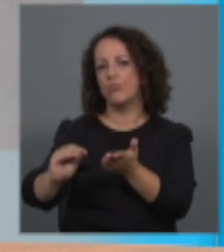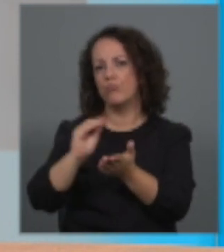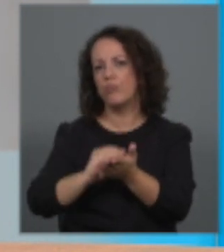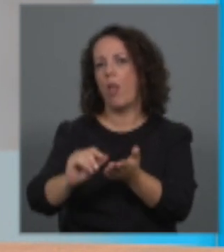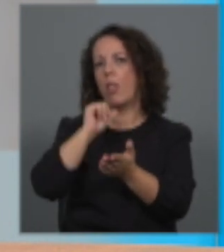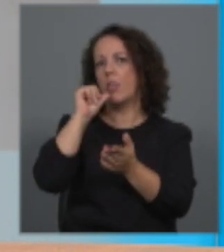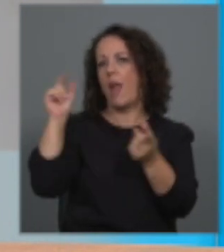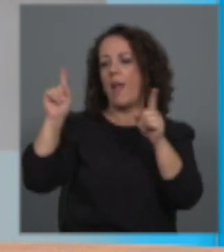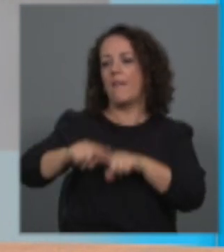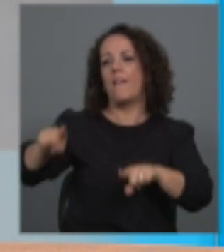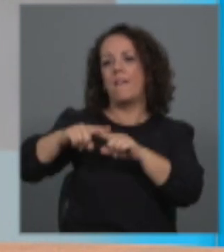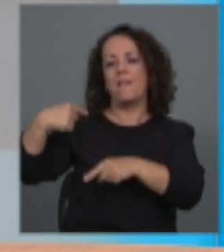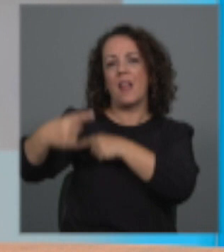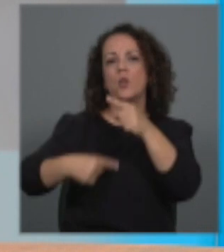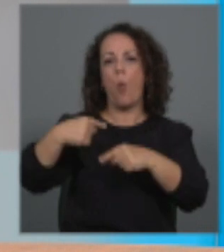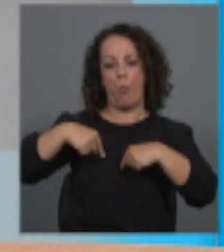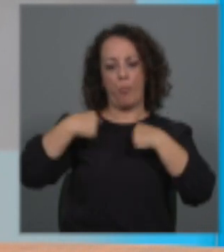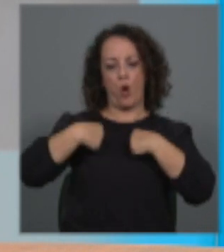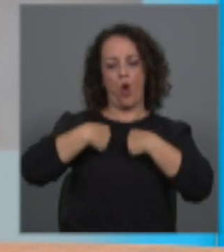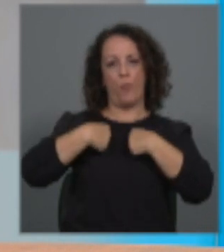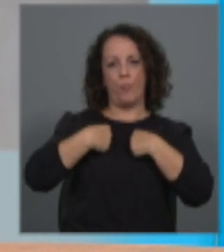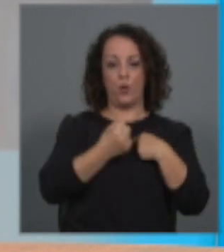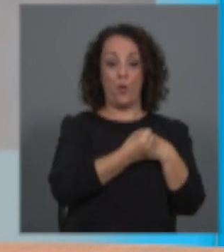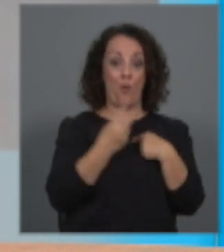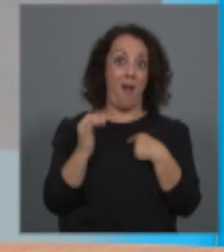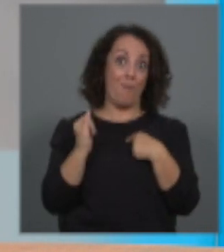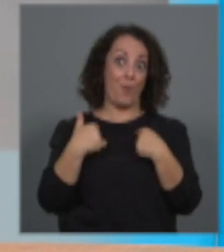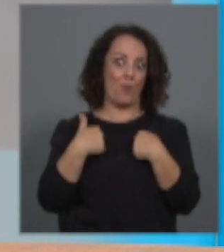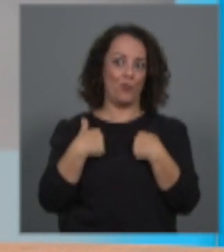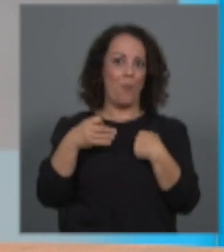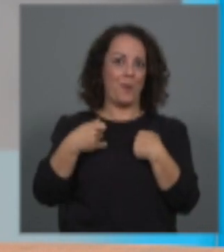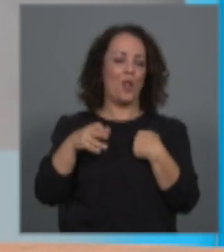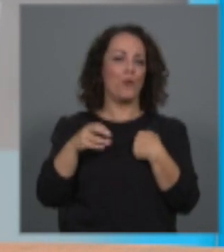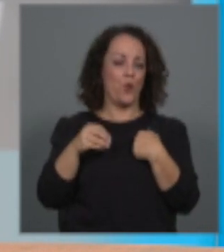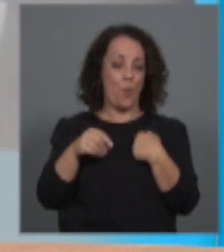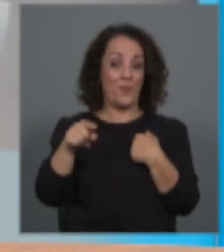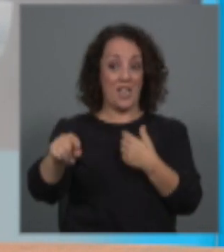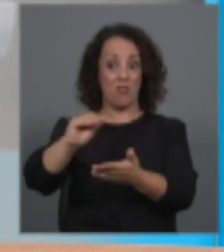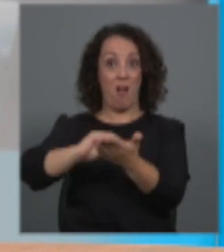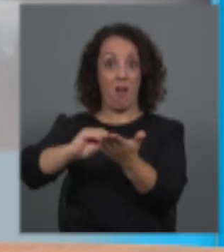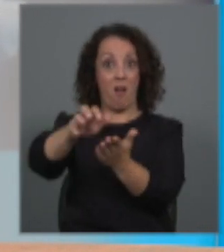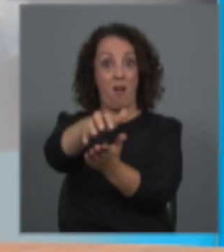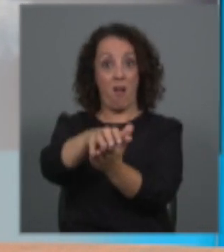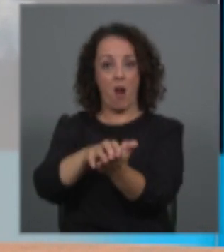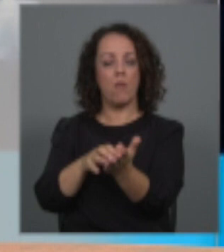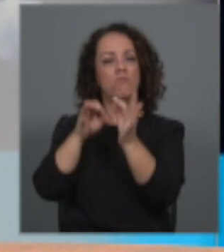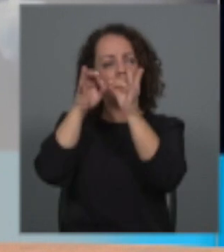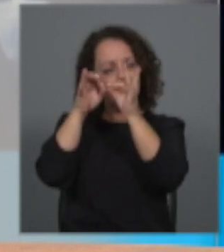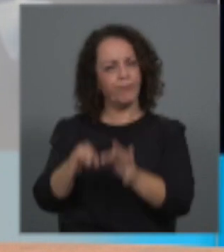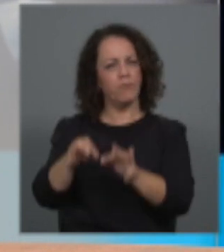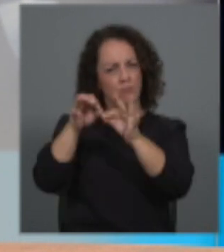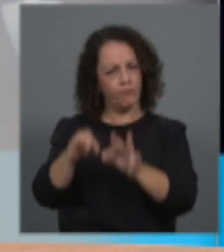tradição do próprio apóstolo Pedro. Portanto, é uma carta que representa